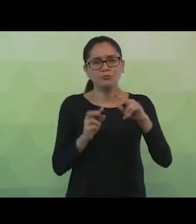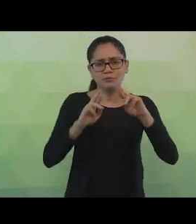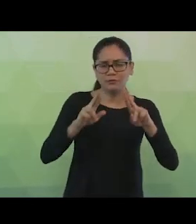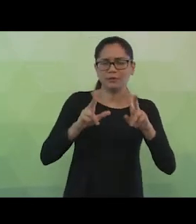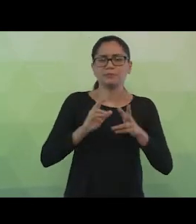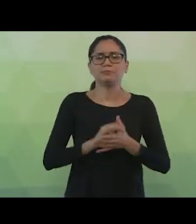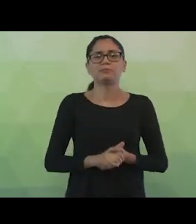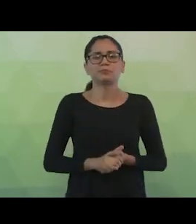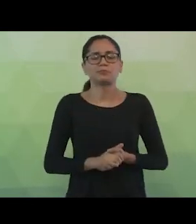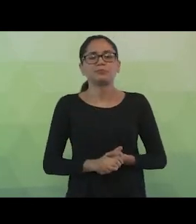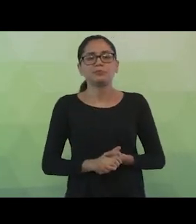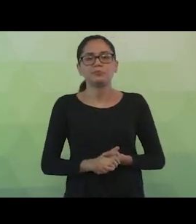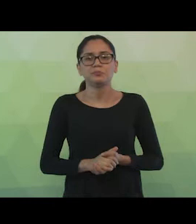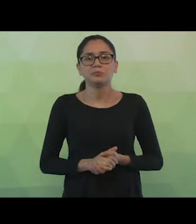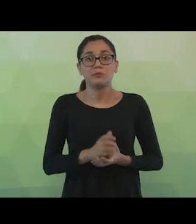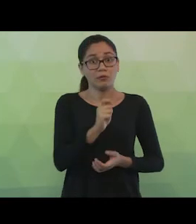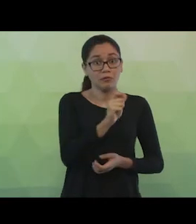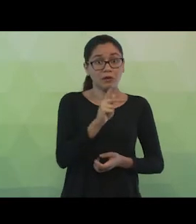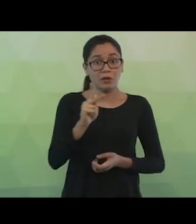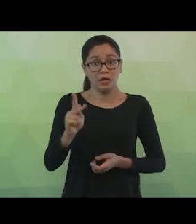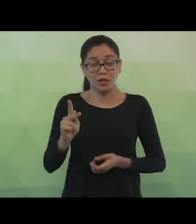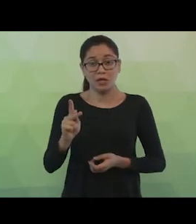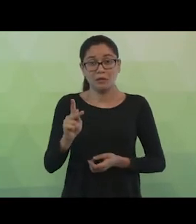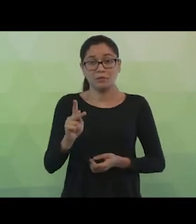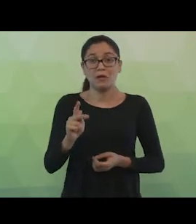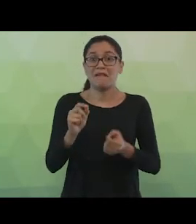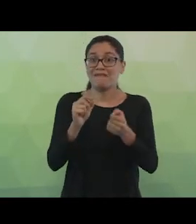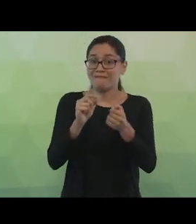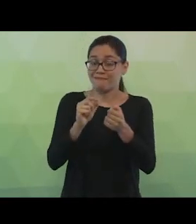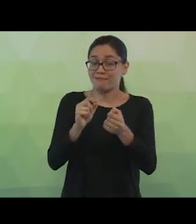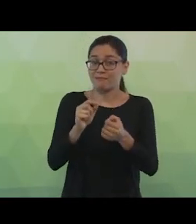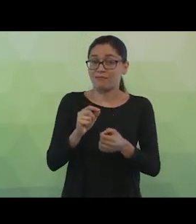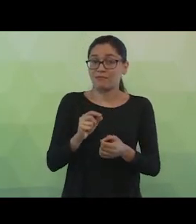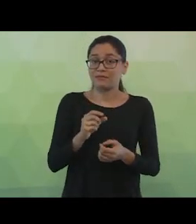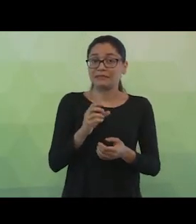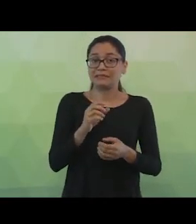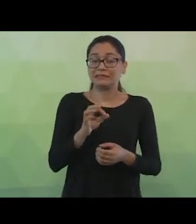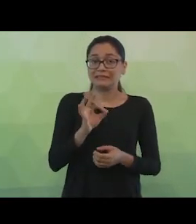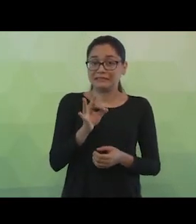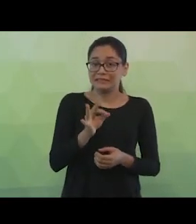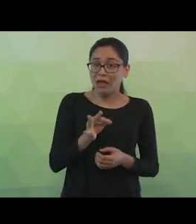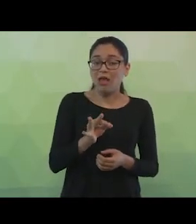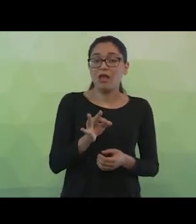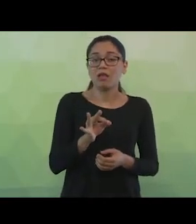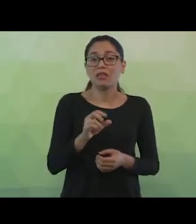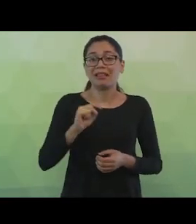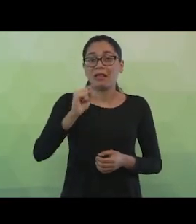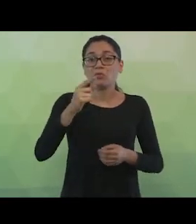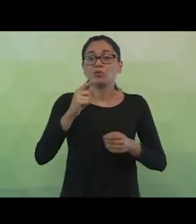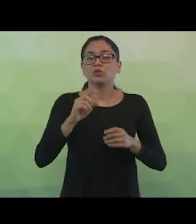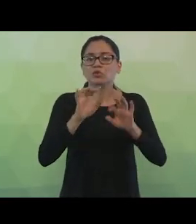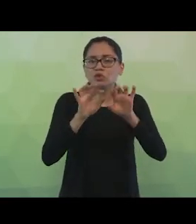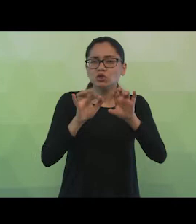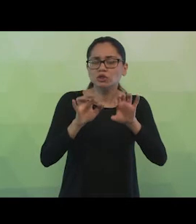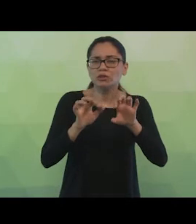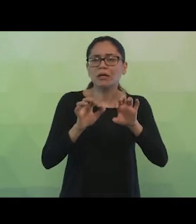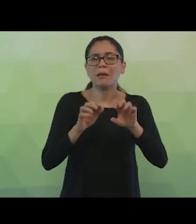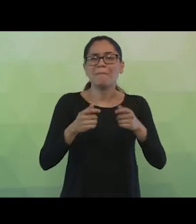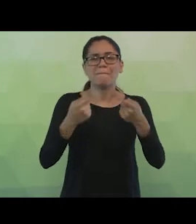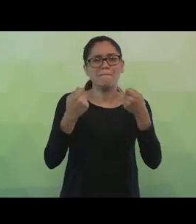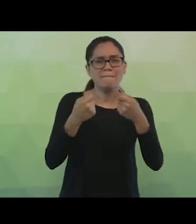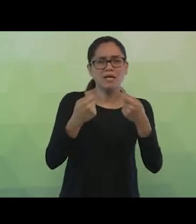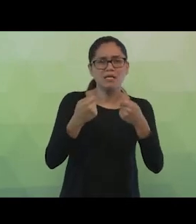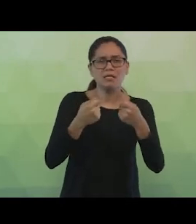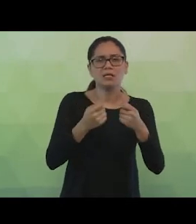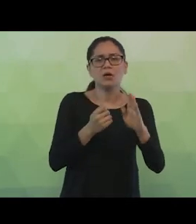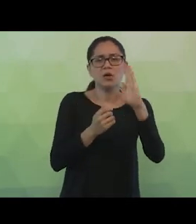Para que os nossos programas possam ser executados após serem digitados, talvez seja necessário a inclusão de